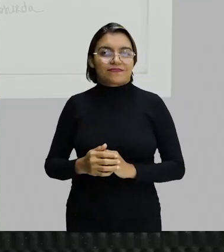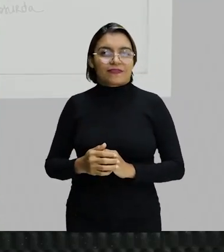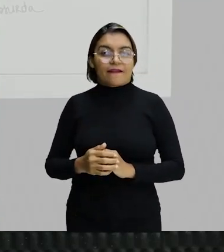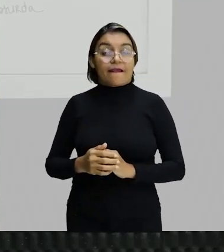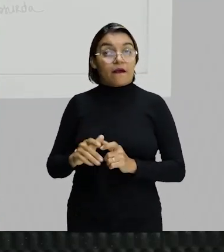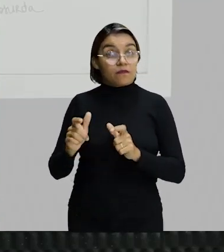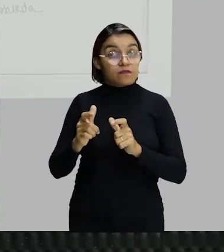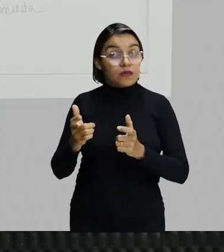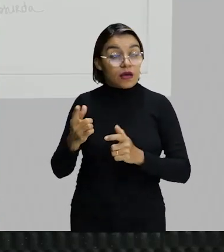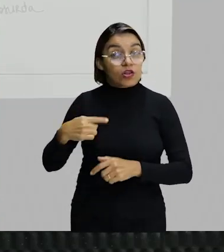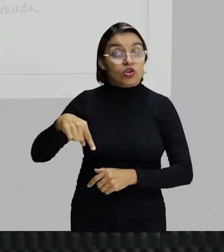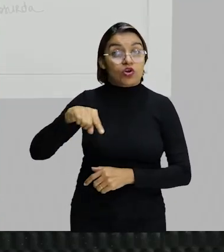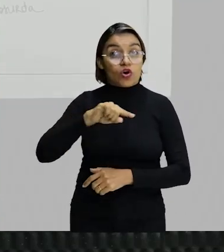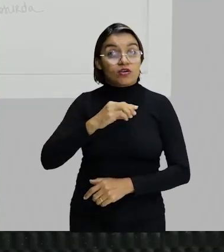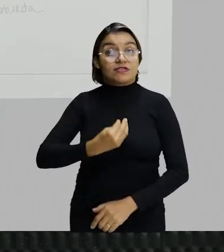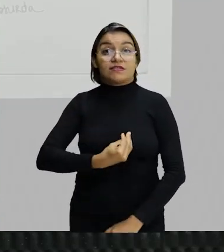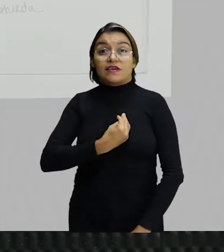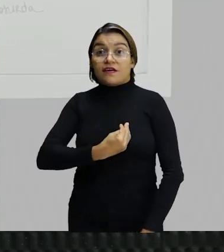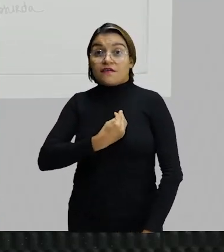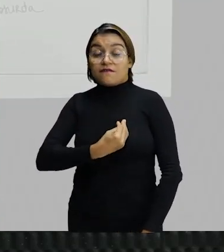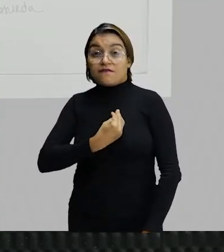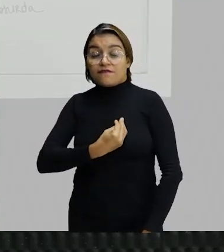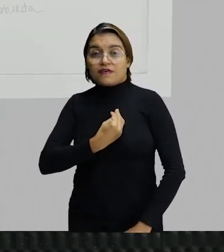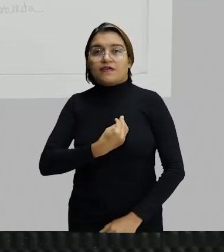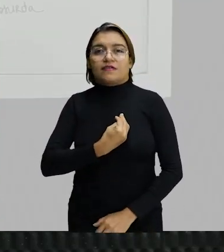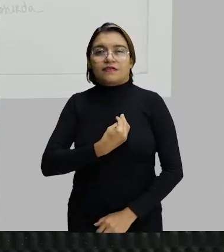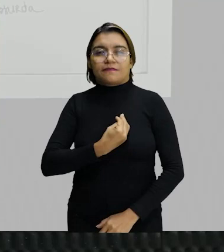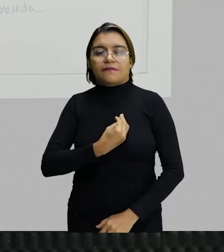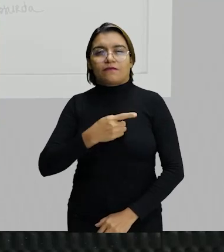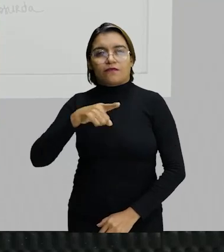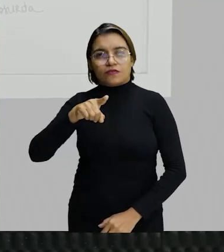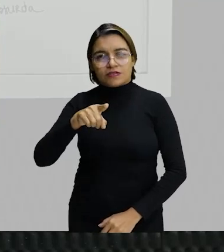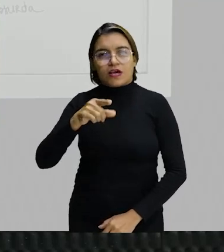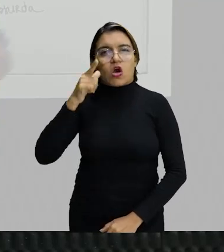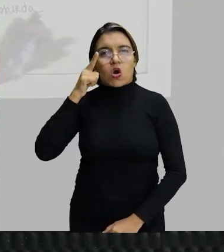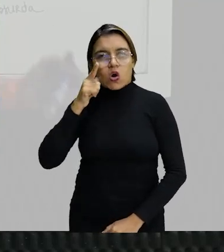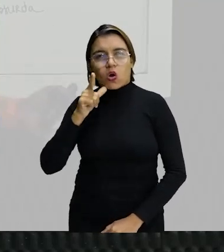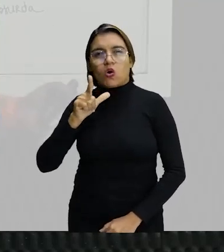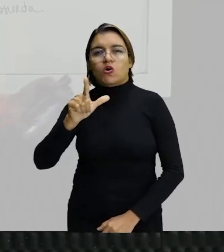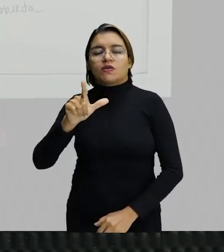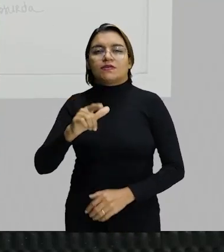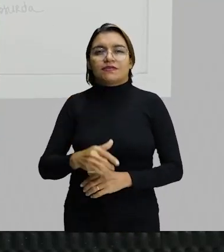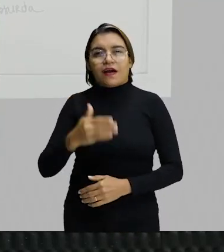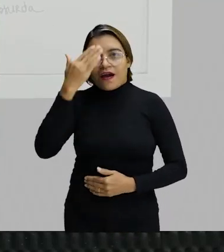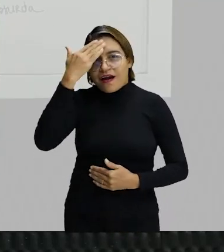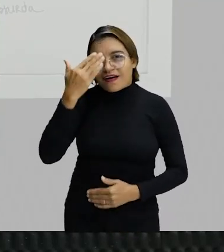grandes reflexões de nossas vidas, tá? Fica aqui a mensagem de otimismo,